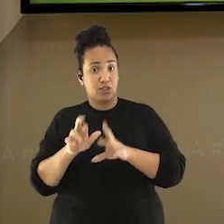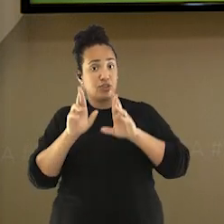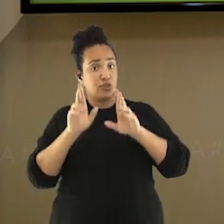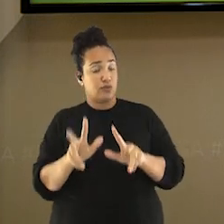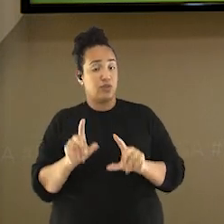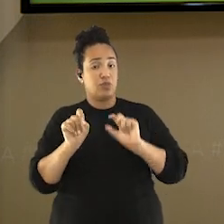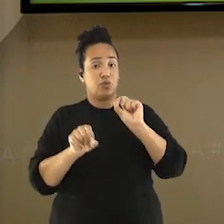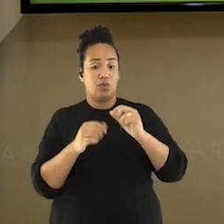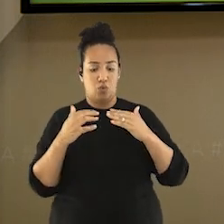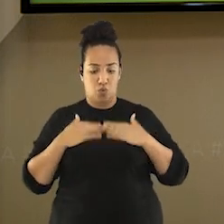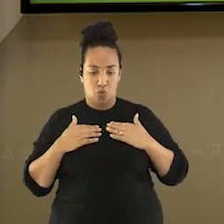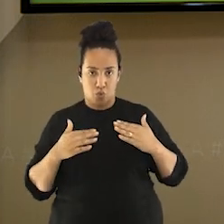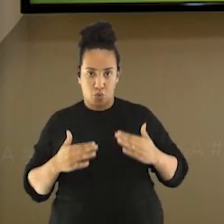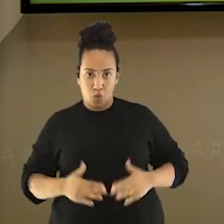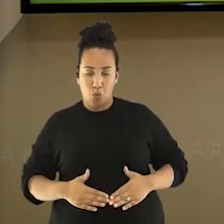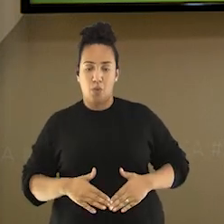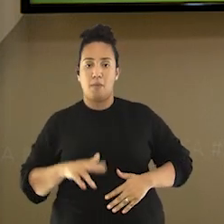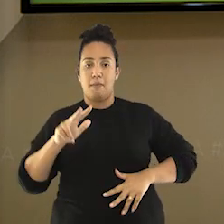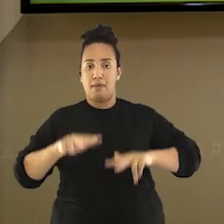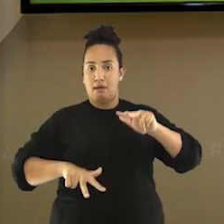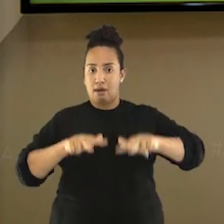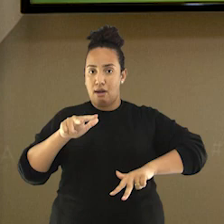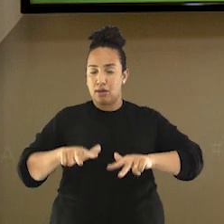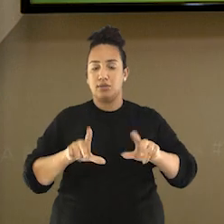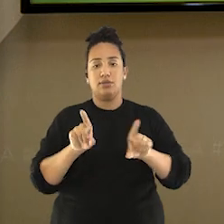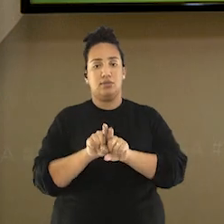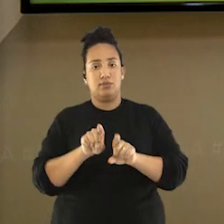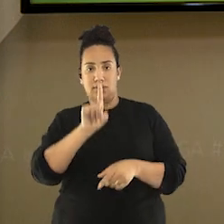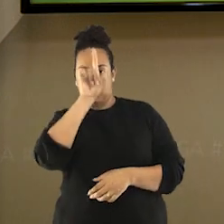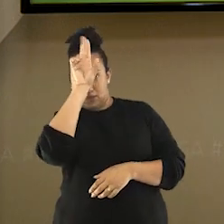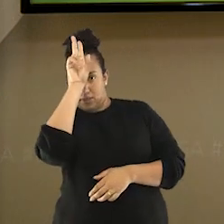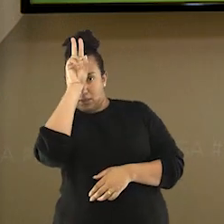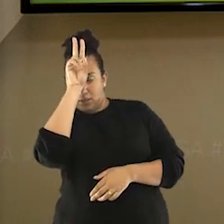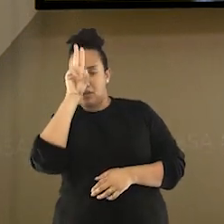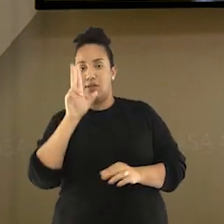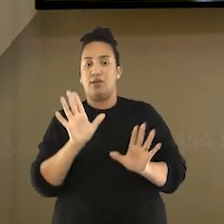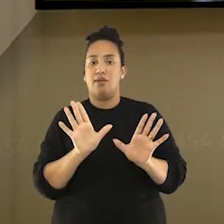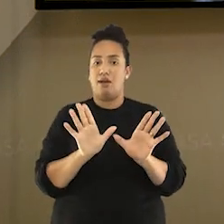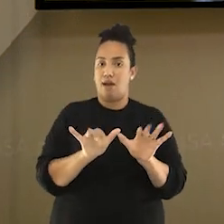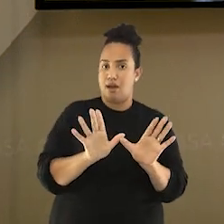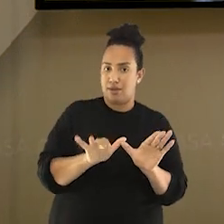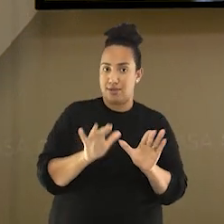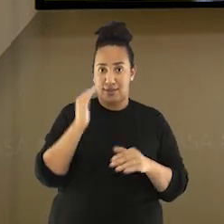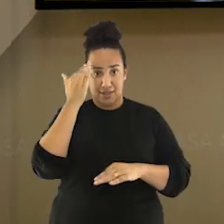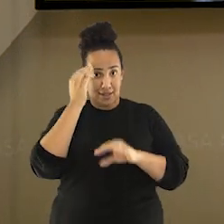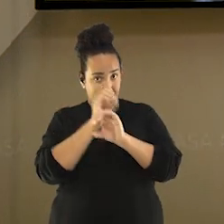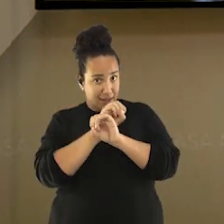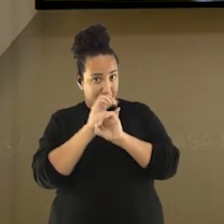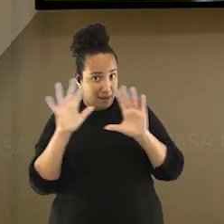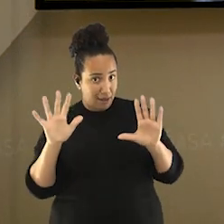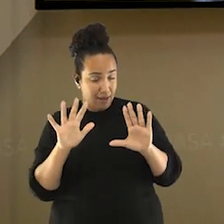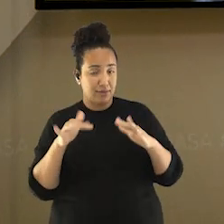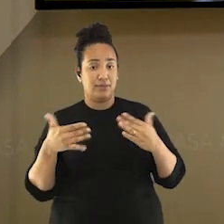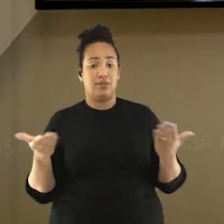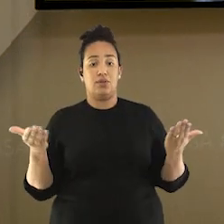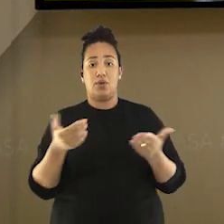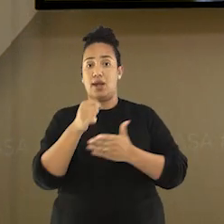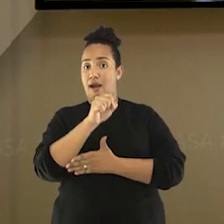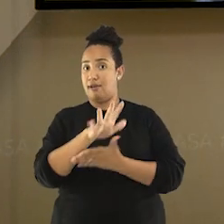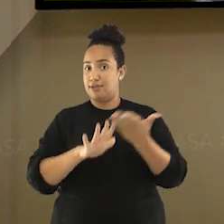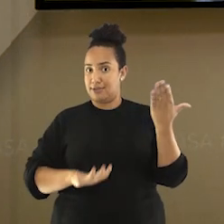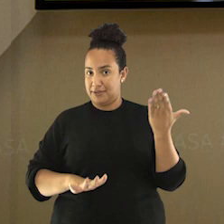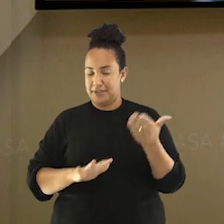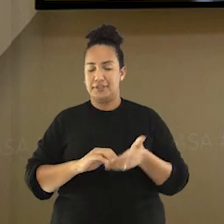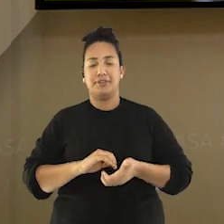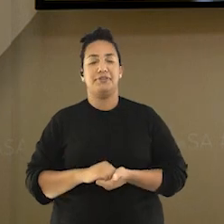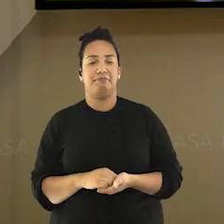corporal, número de patas e presença de antenas e asas. Entendido, pessoal? Então, vamos para a nossa atividade